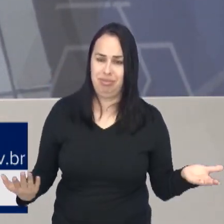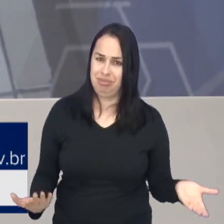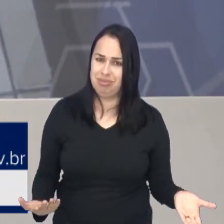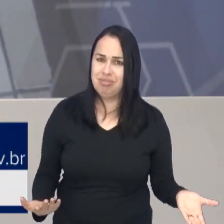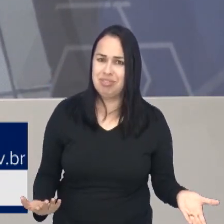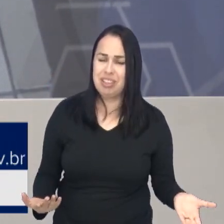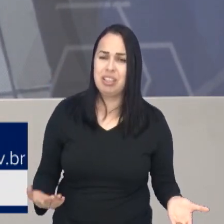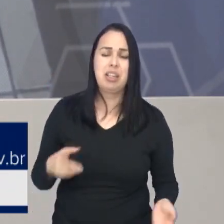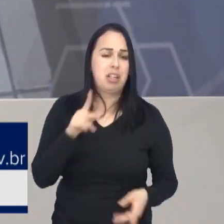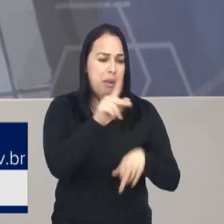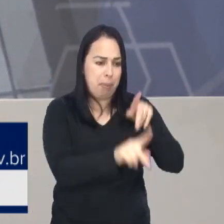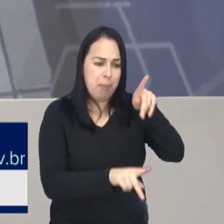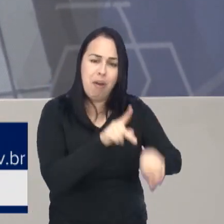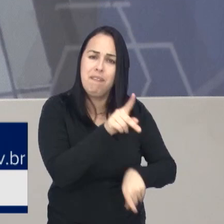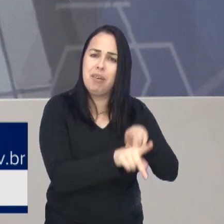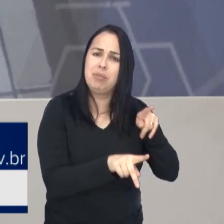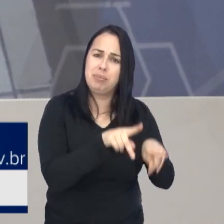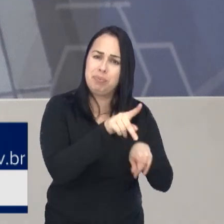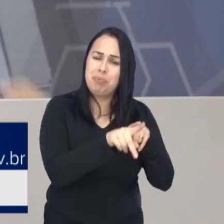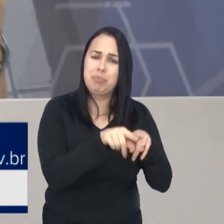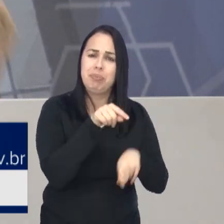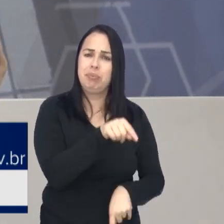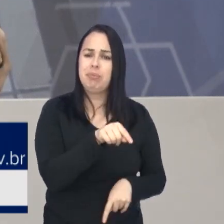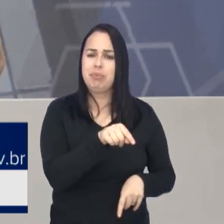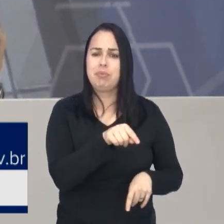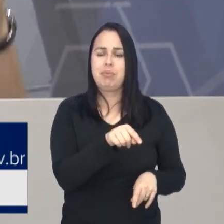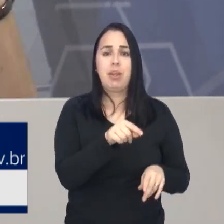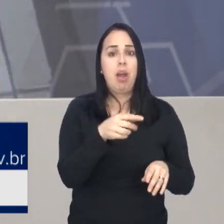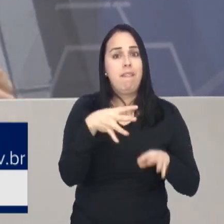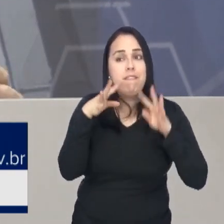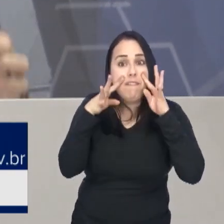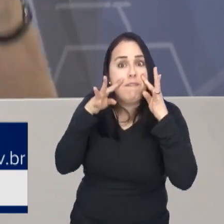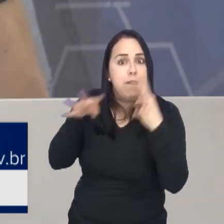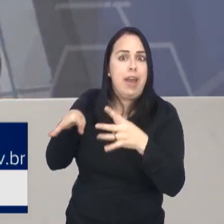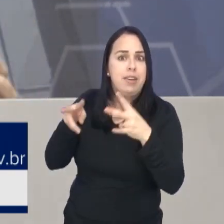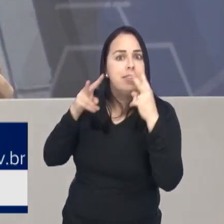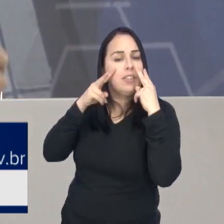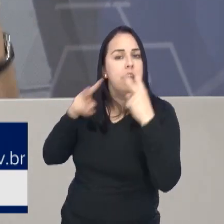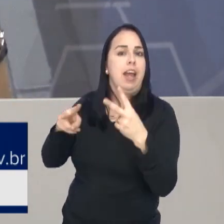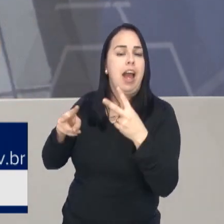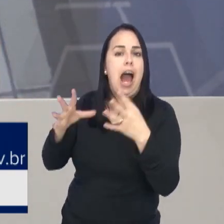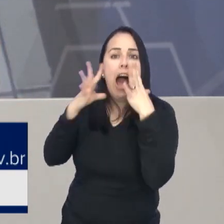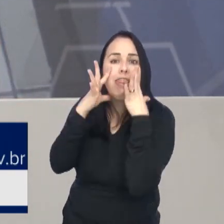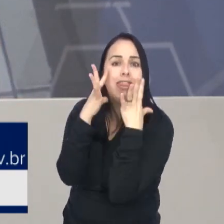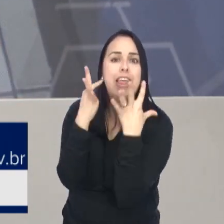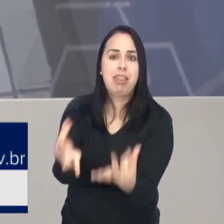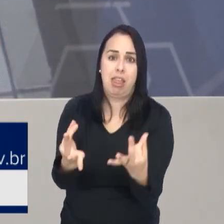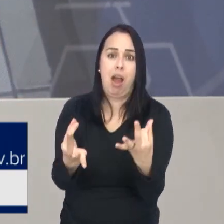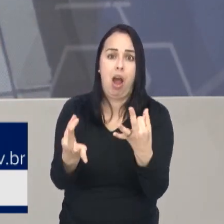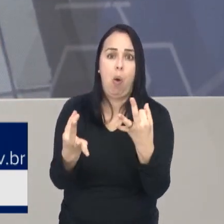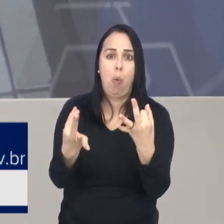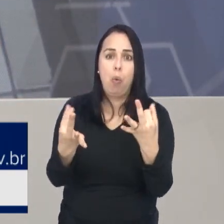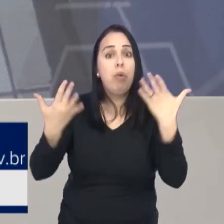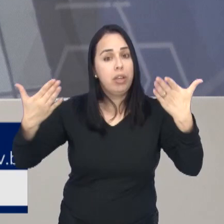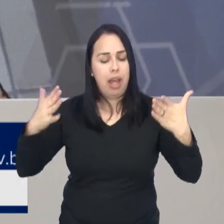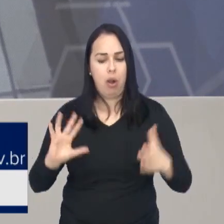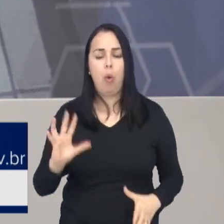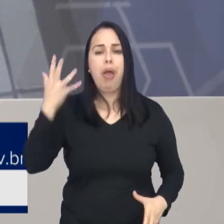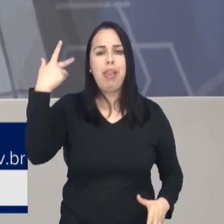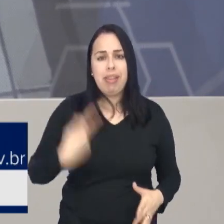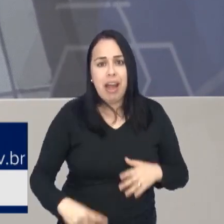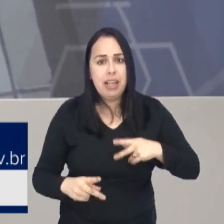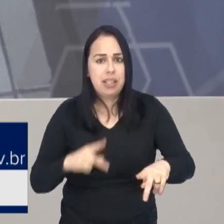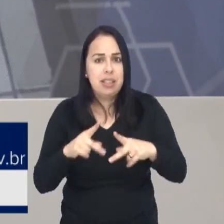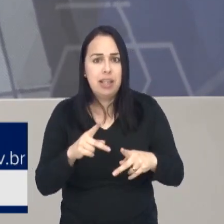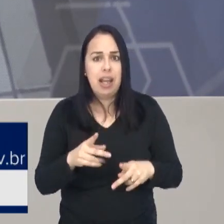É isso, que a população de São José dos Campos olhe, veja, escute o que está acontecendo aqui na nossa cidade. As pessoas estão